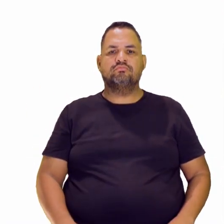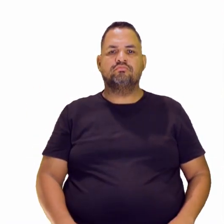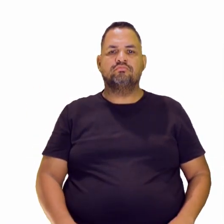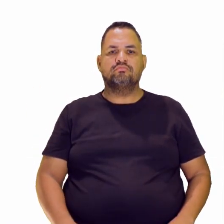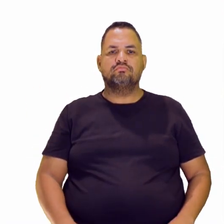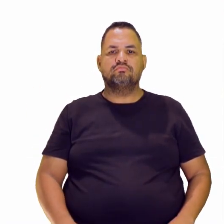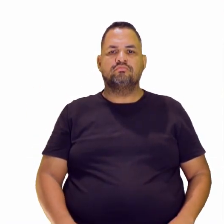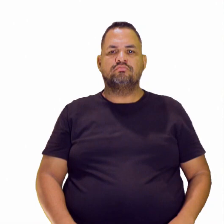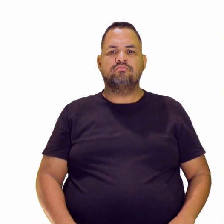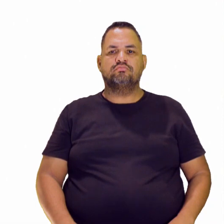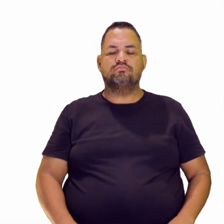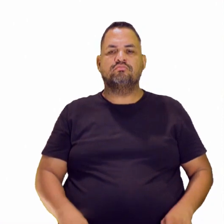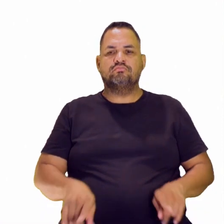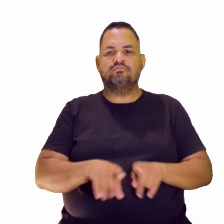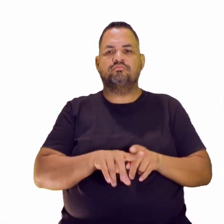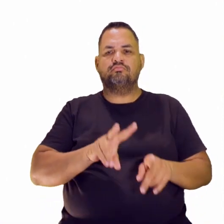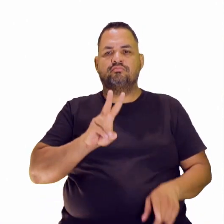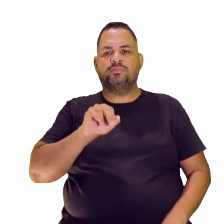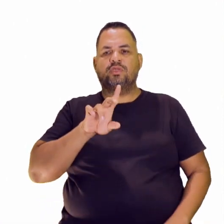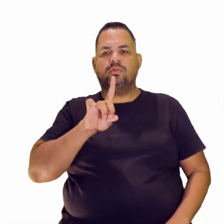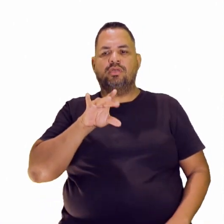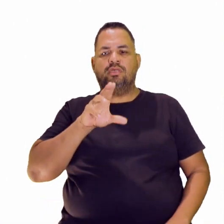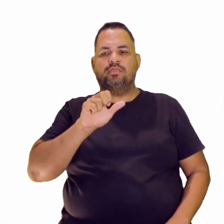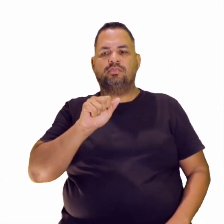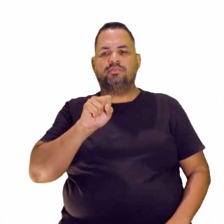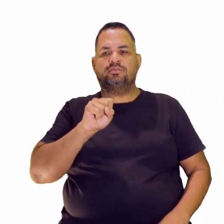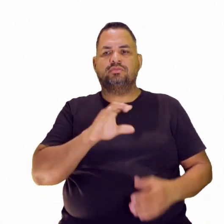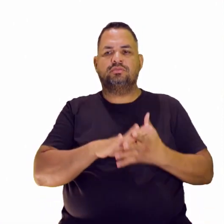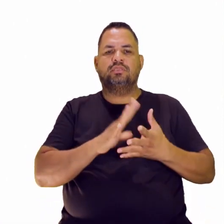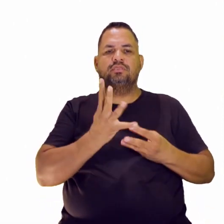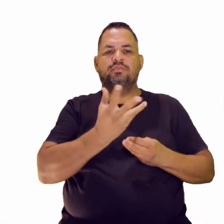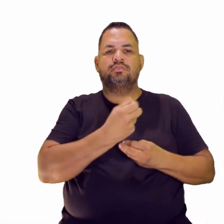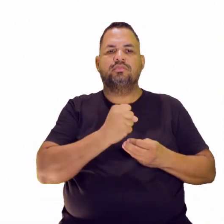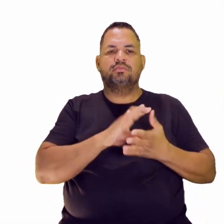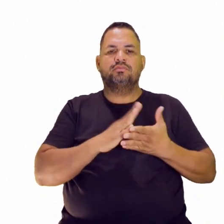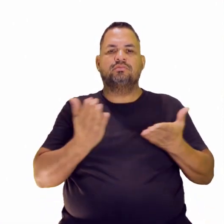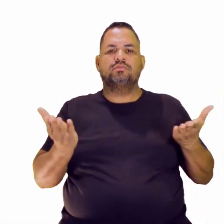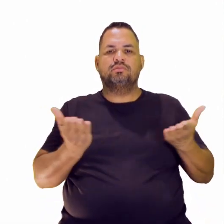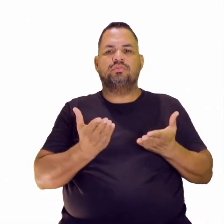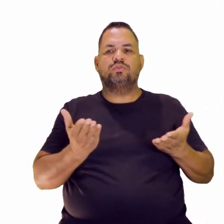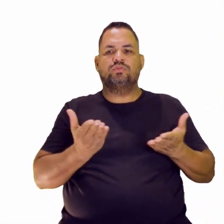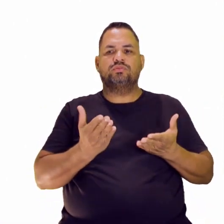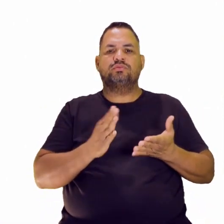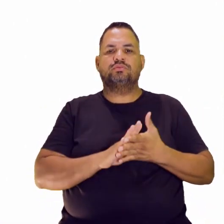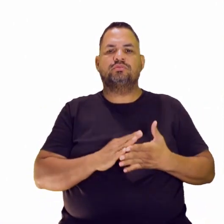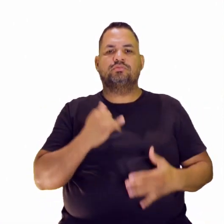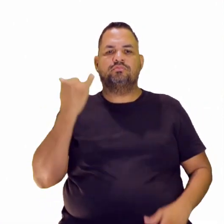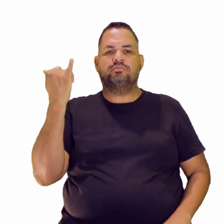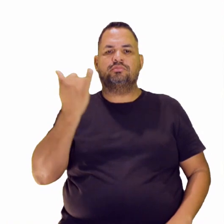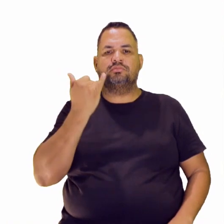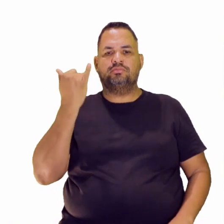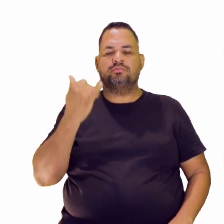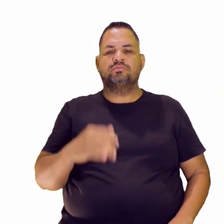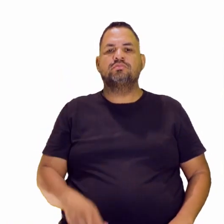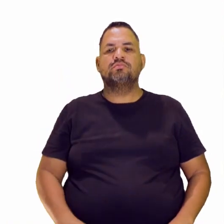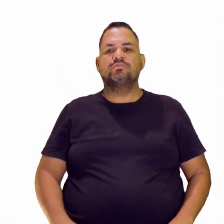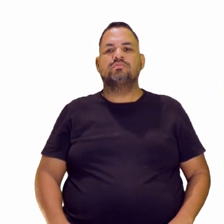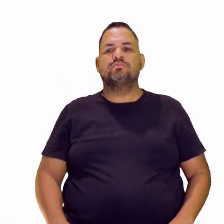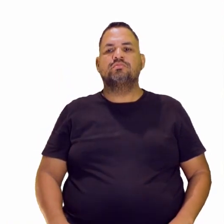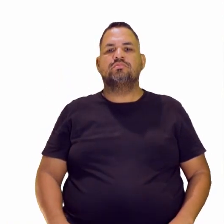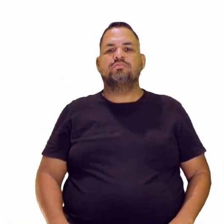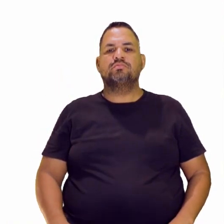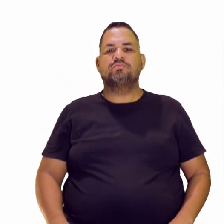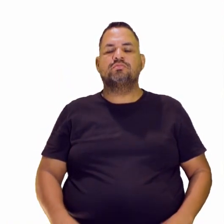do estilo modernista e as vanguardas artísticas, sendo considerado hoje